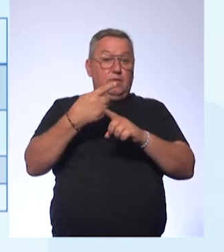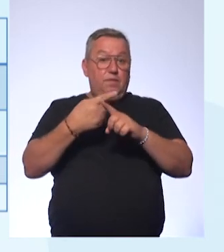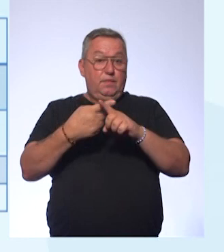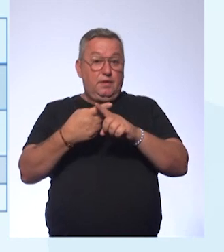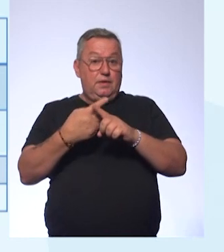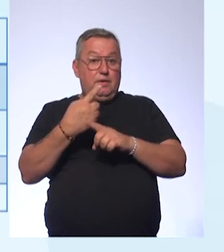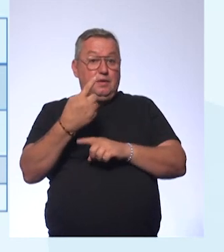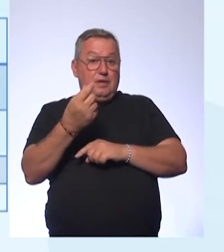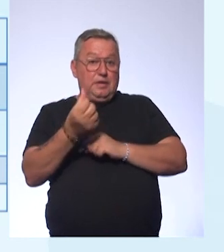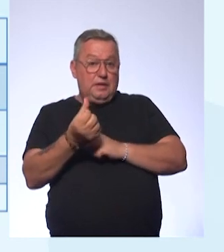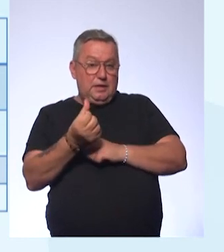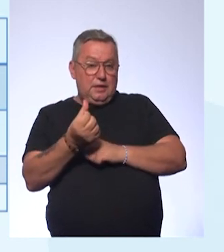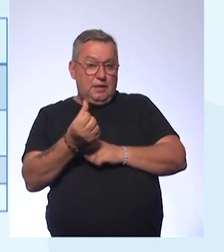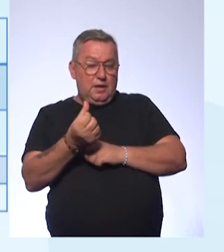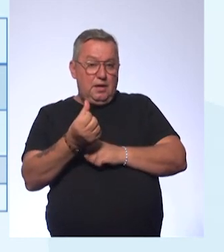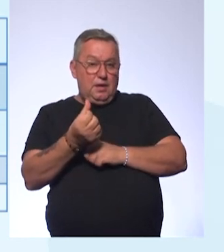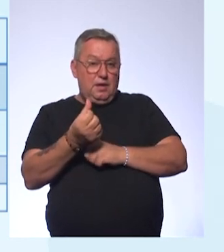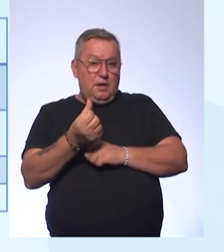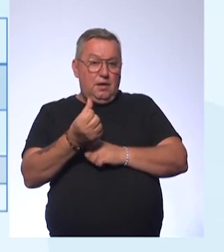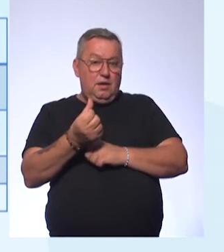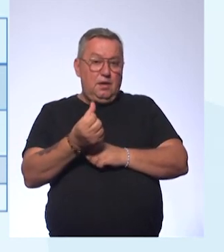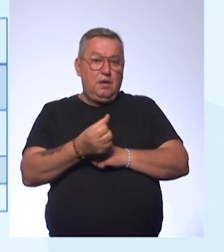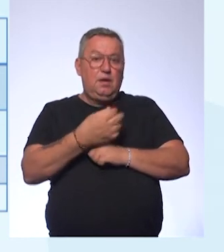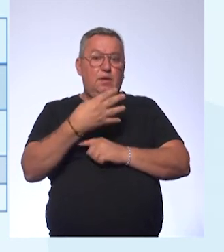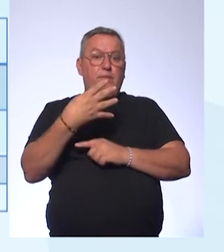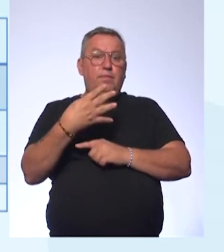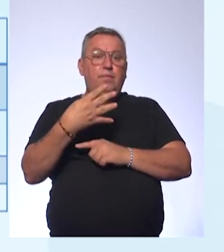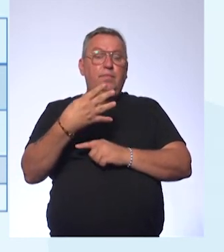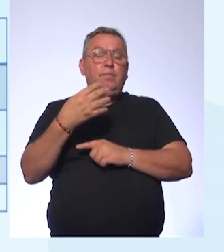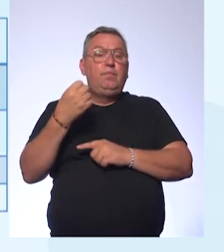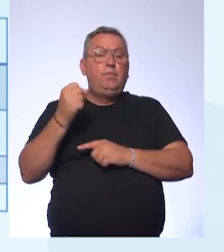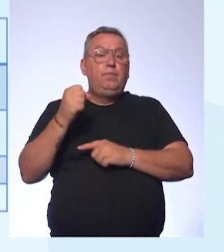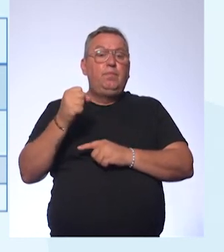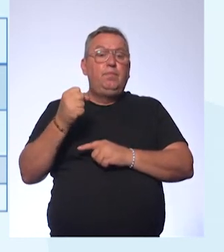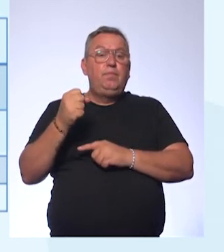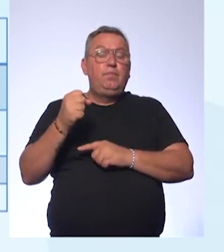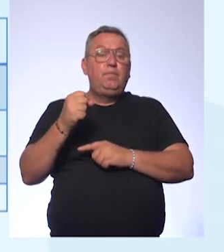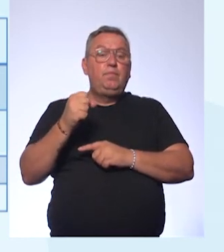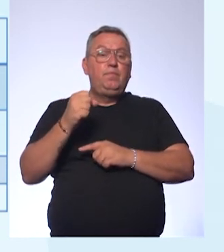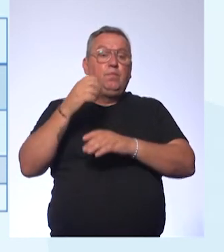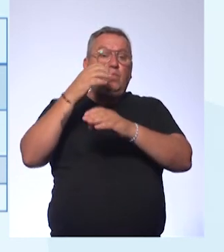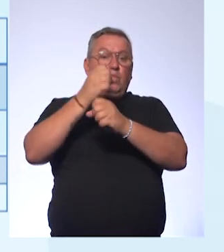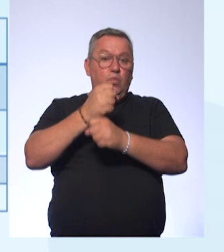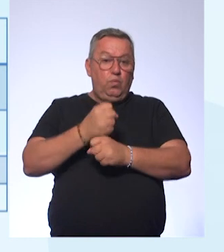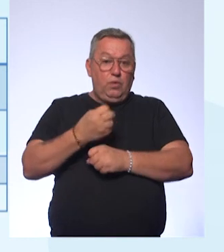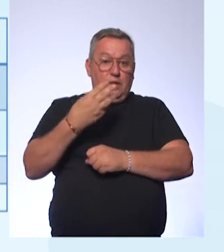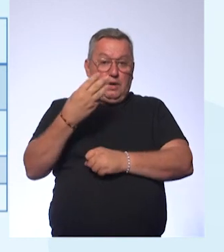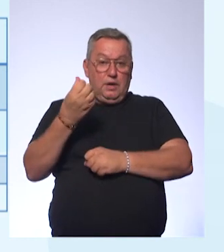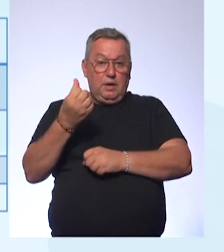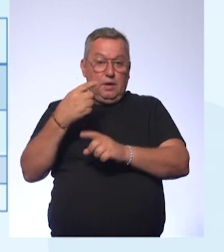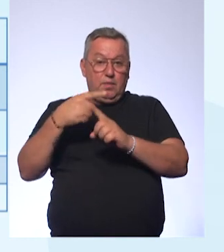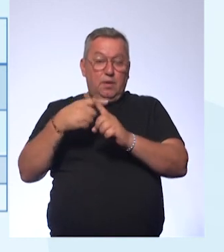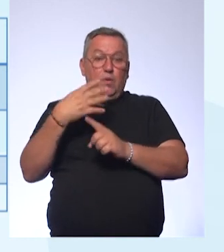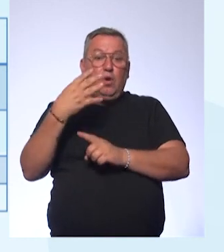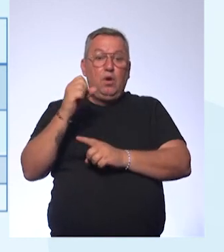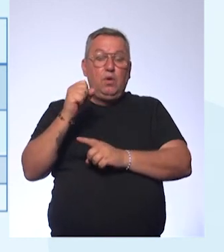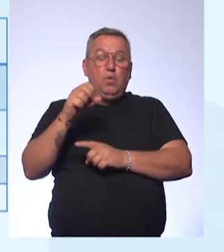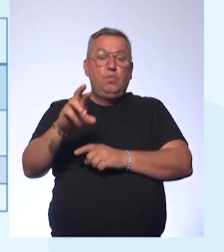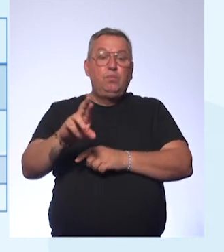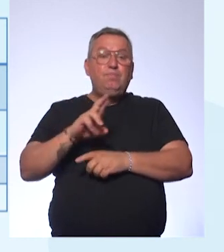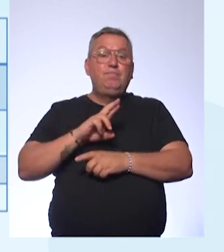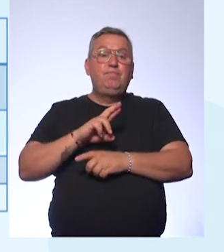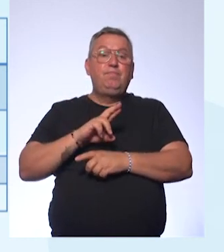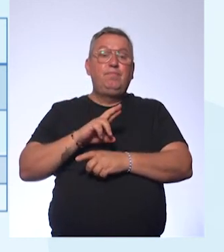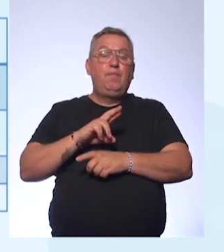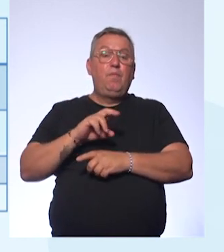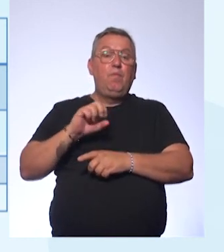vezes 16, que é igual a 48. Somando 36 mais 48, que é igual a